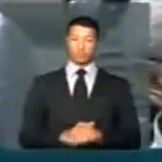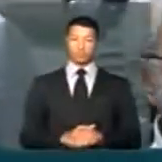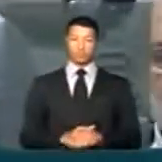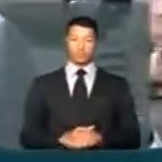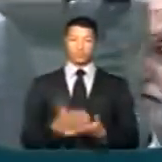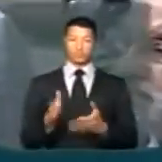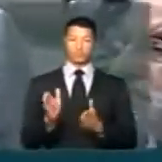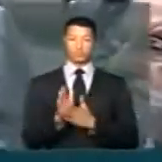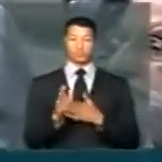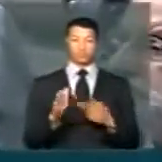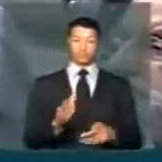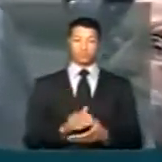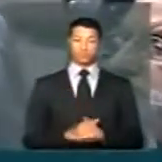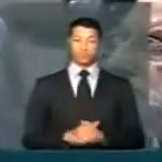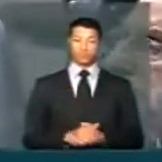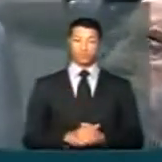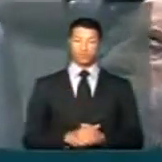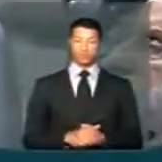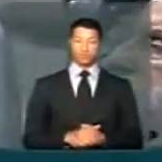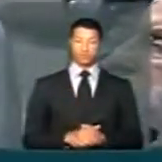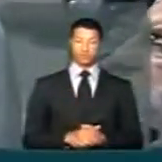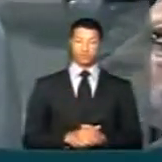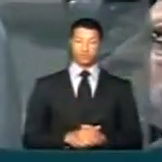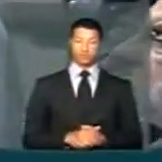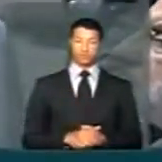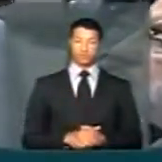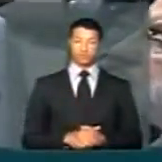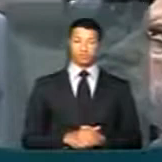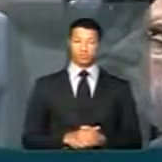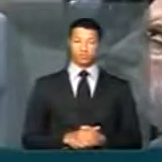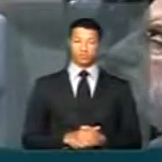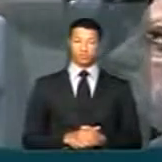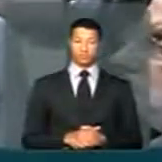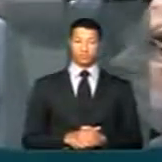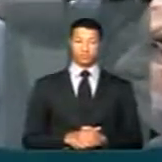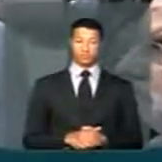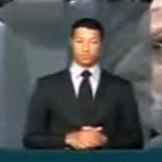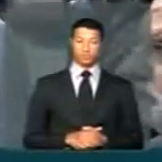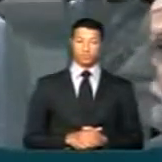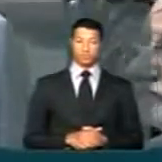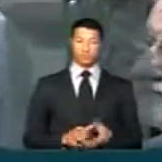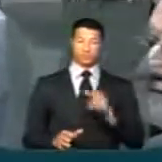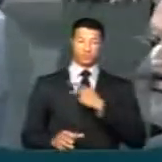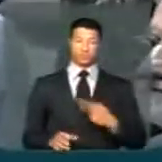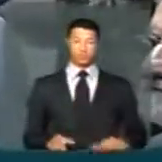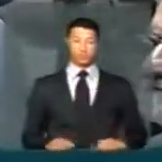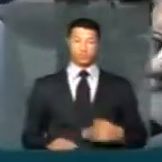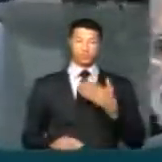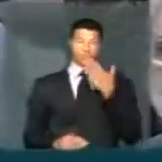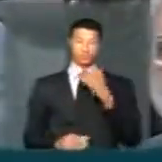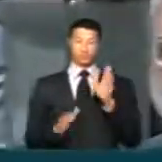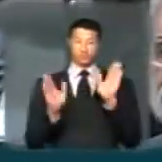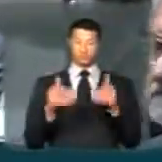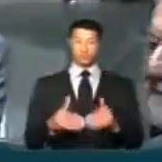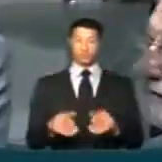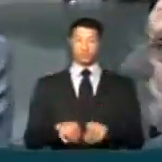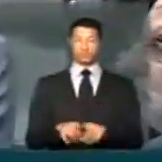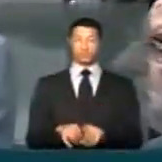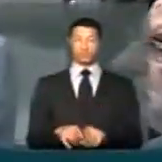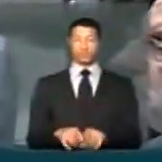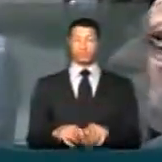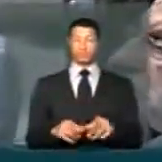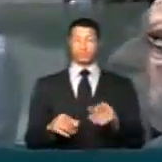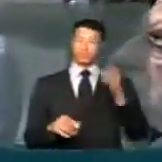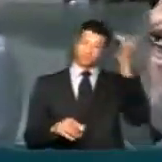parabenizar Vossa Excelência. Senhor presidente, eu quero aproveitar. Votou com o seu partido. Senhor presidente, não, mas só para concluir,